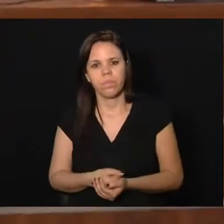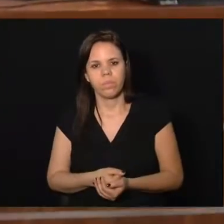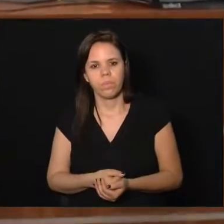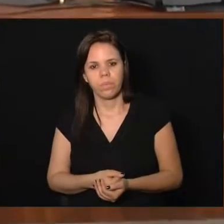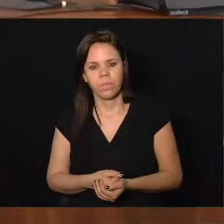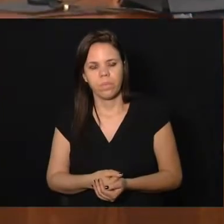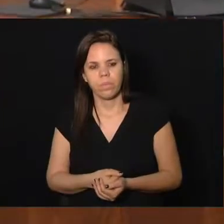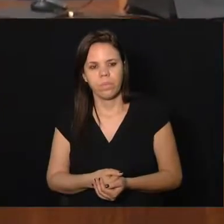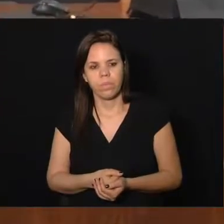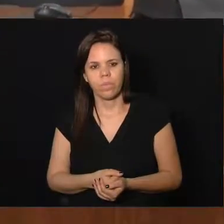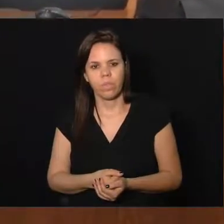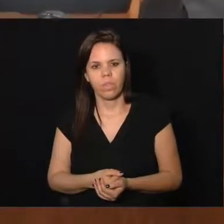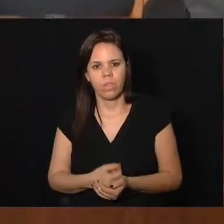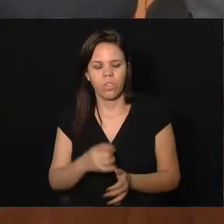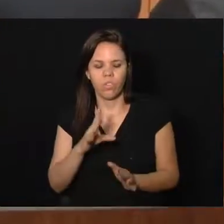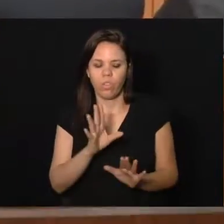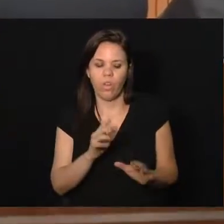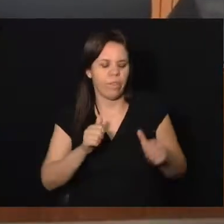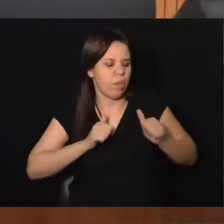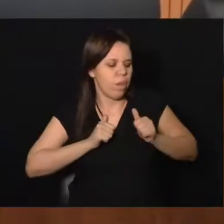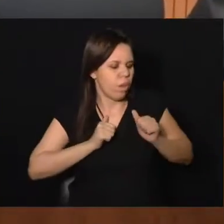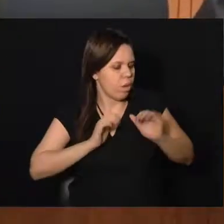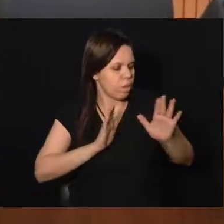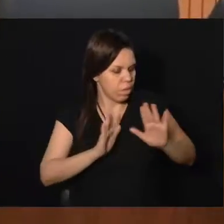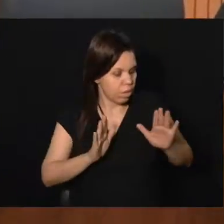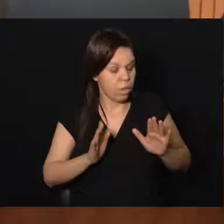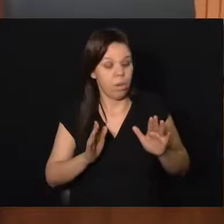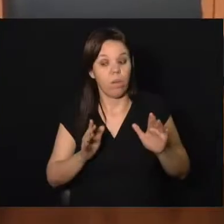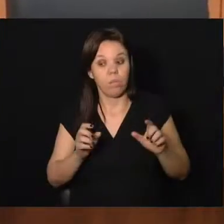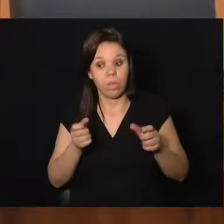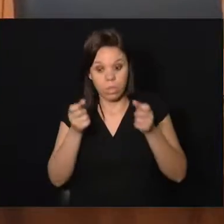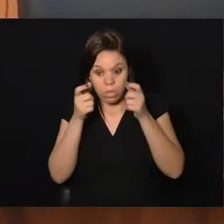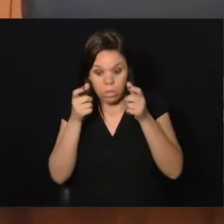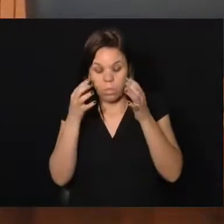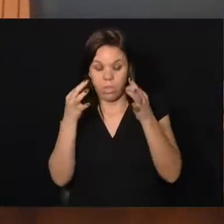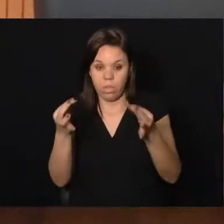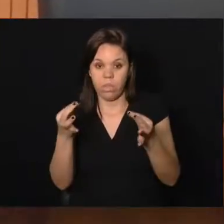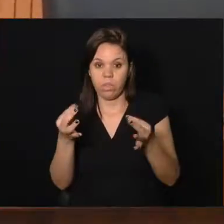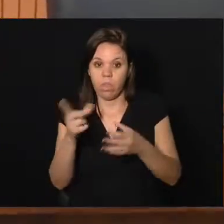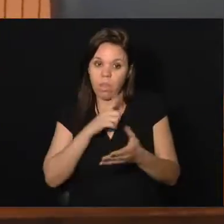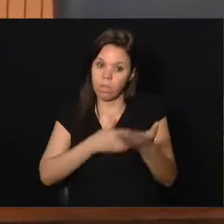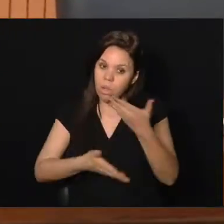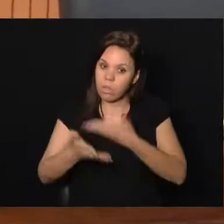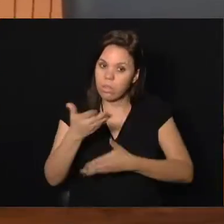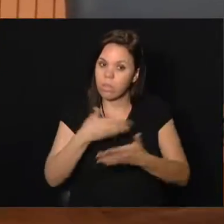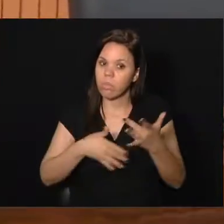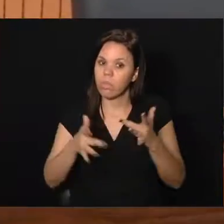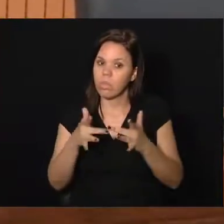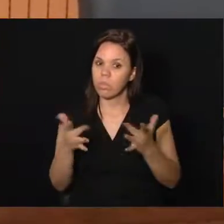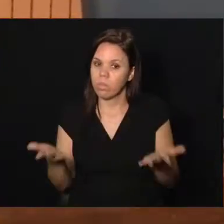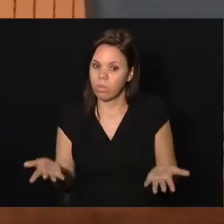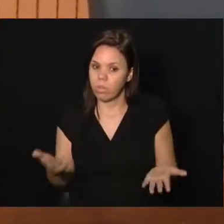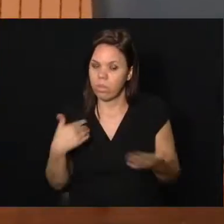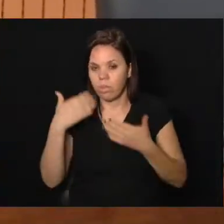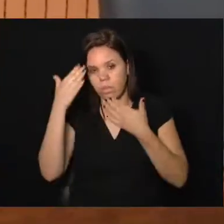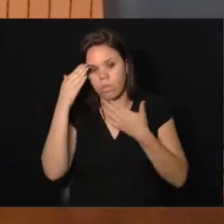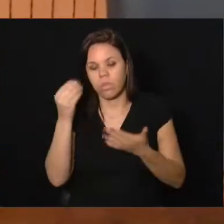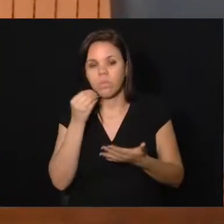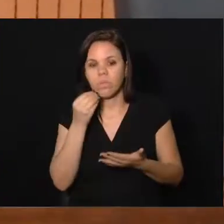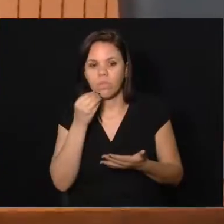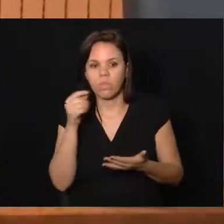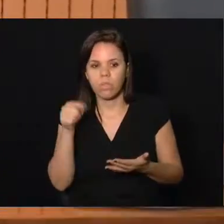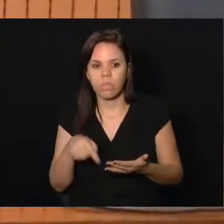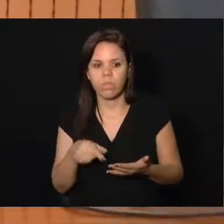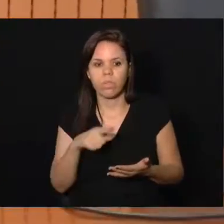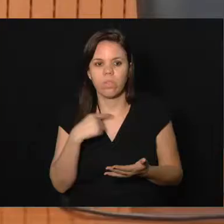Sai um pouco da nossa casinha, isso é muito bom também, esse relacionamento. E eu agradeço a oportunidade